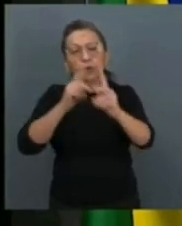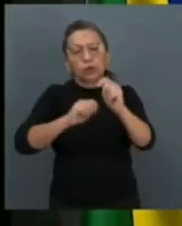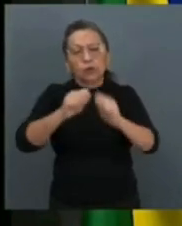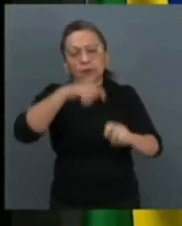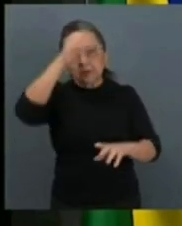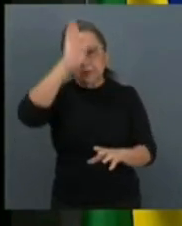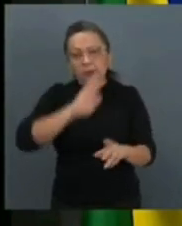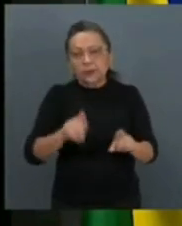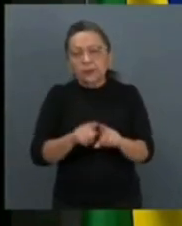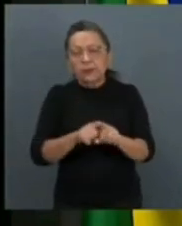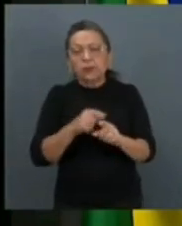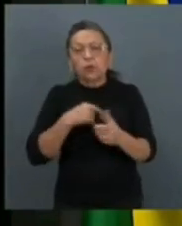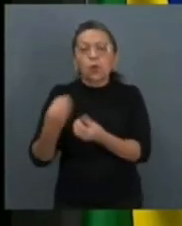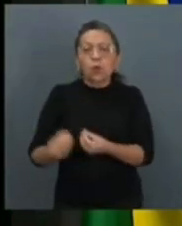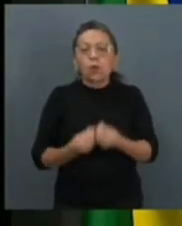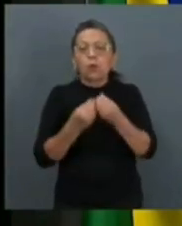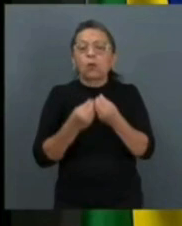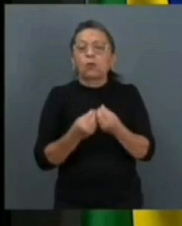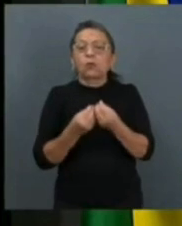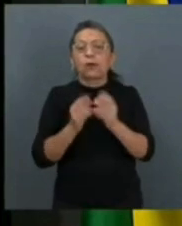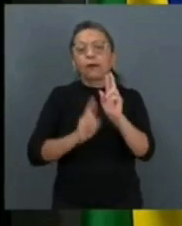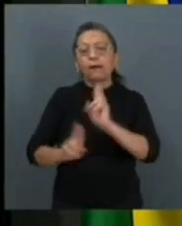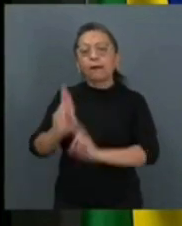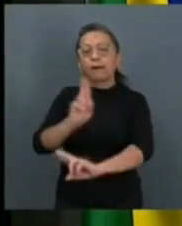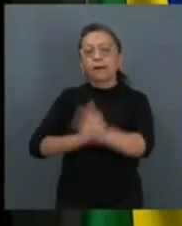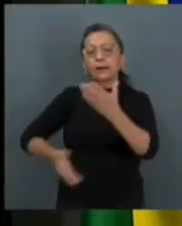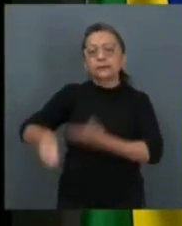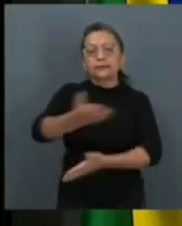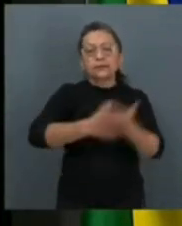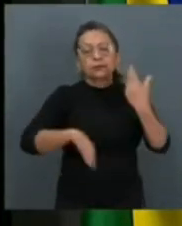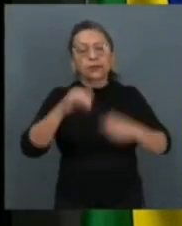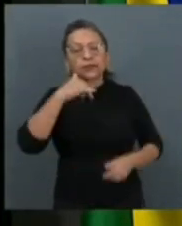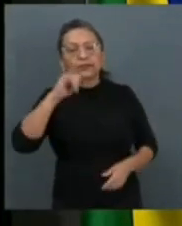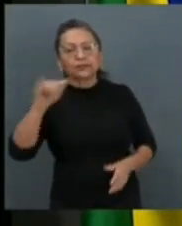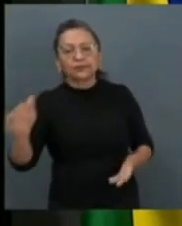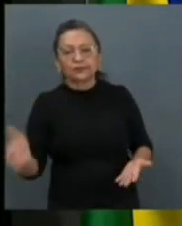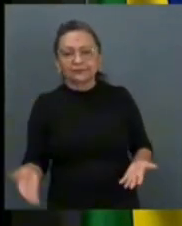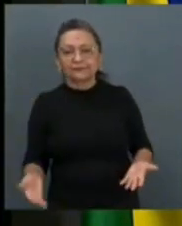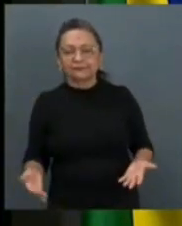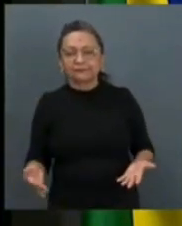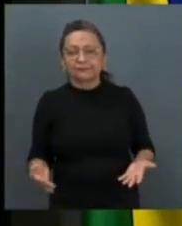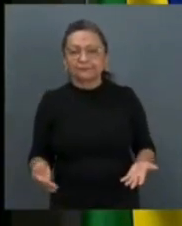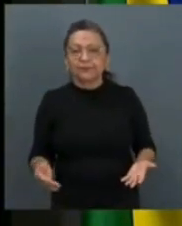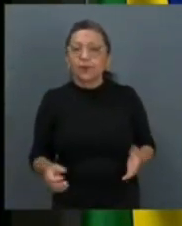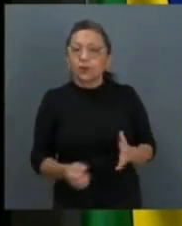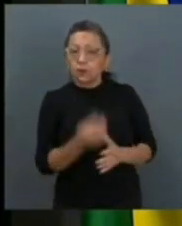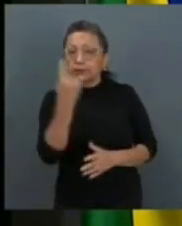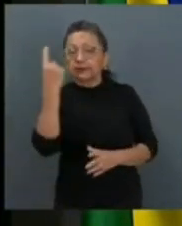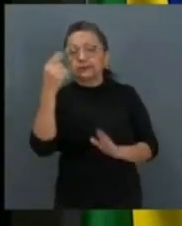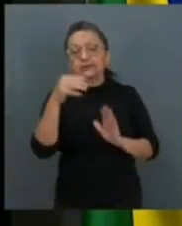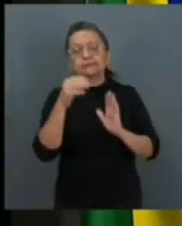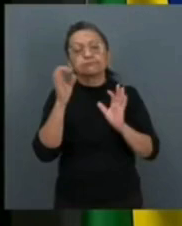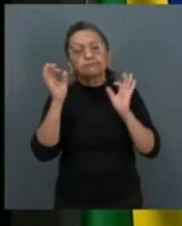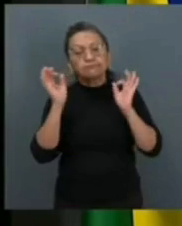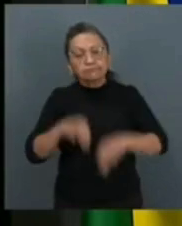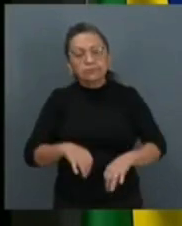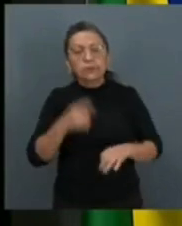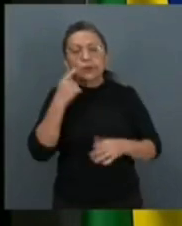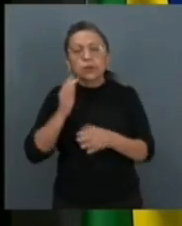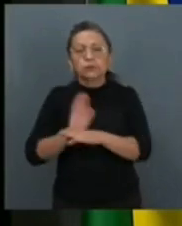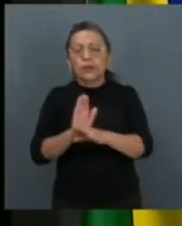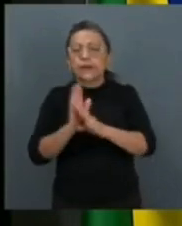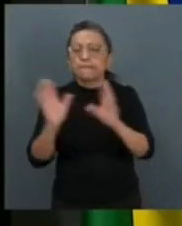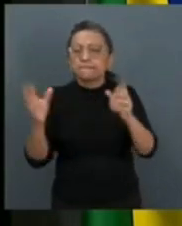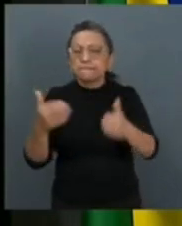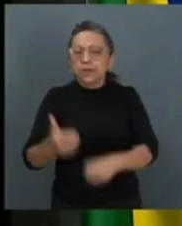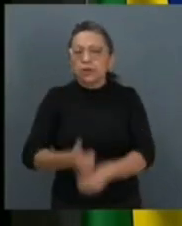para o Brasil por meio da geração da energia elétrica. Uma das medidas que podem ajudar a viabilizar a